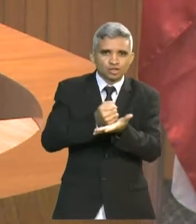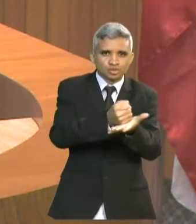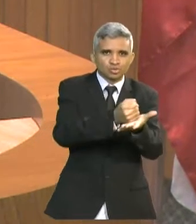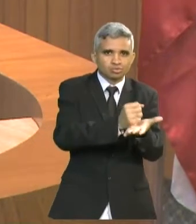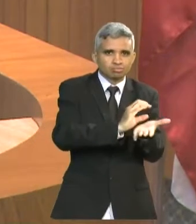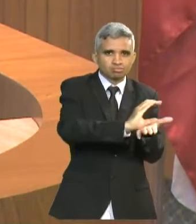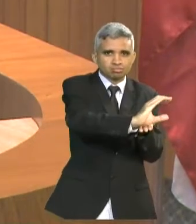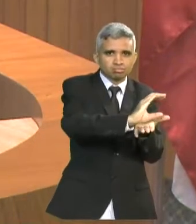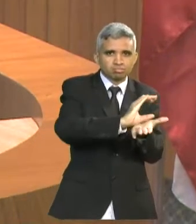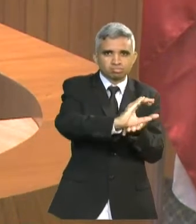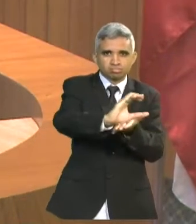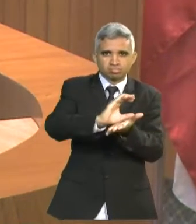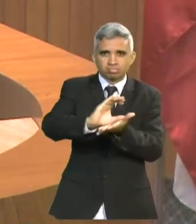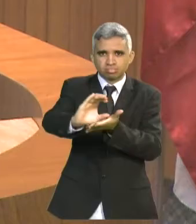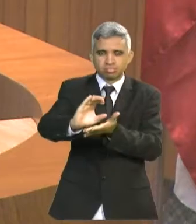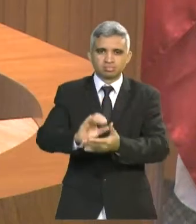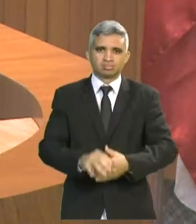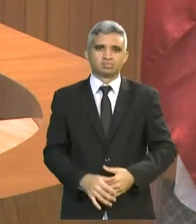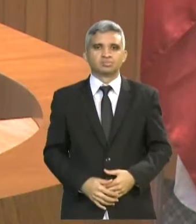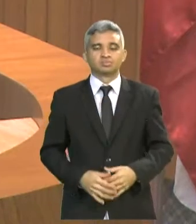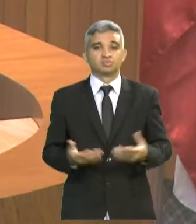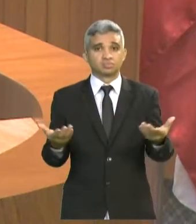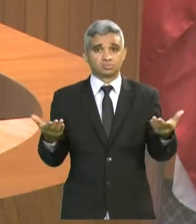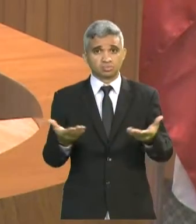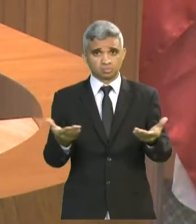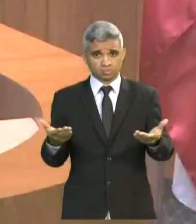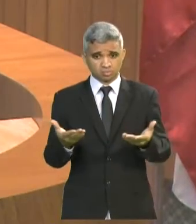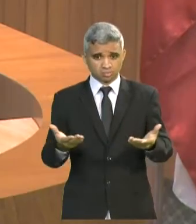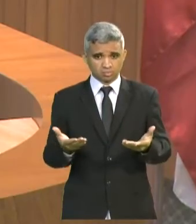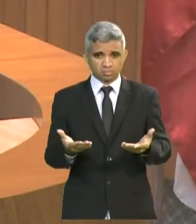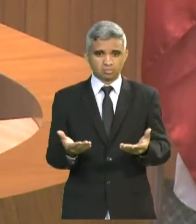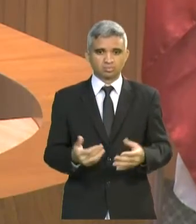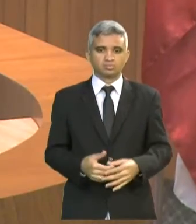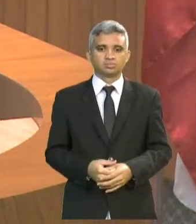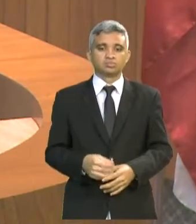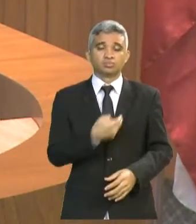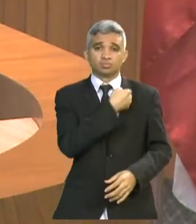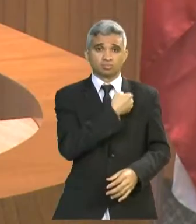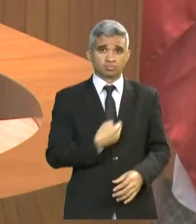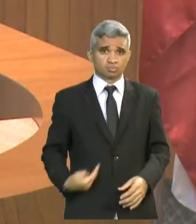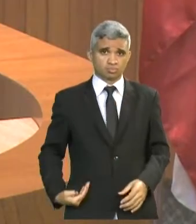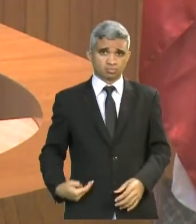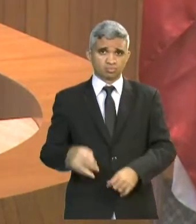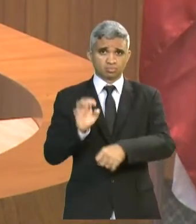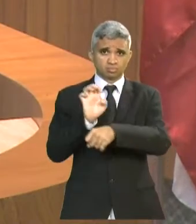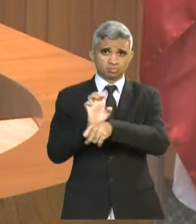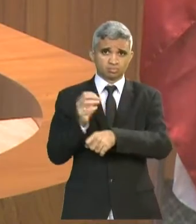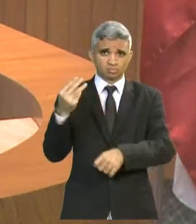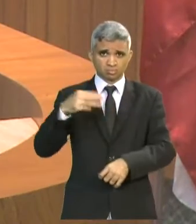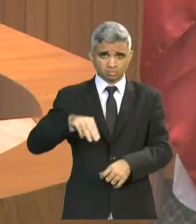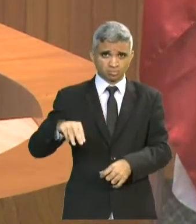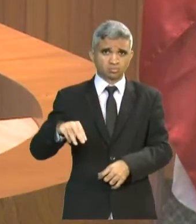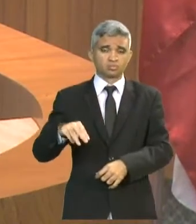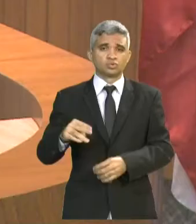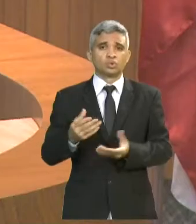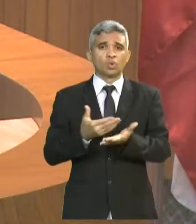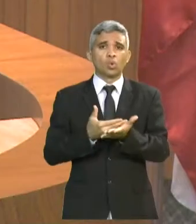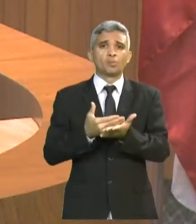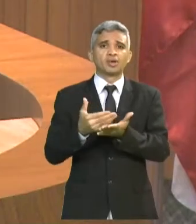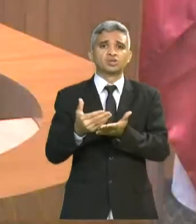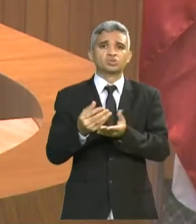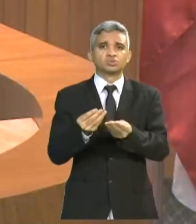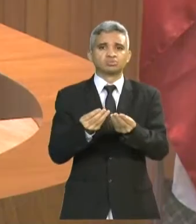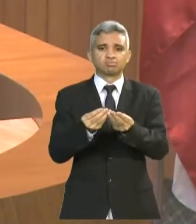difícil que a nossa economia atravessa. E hoje, especificamente, o governo do Maranhão começa a entregar o